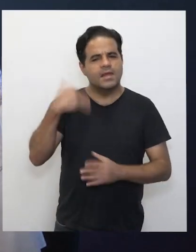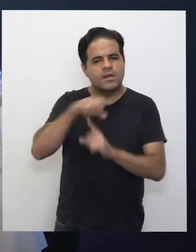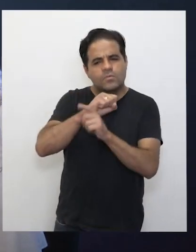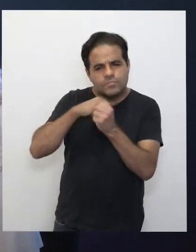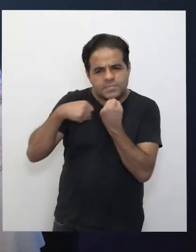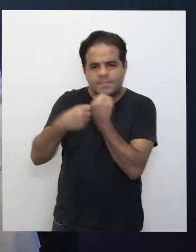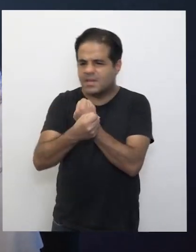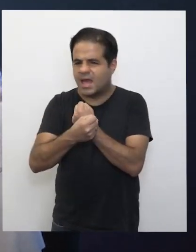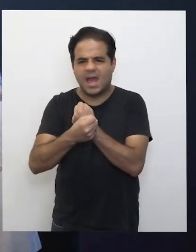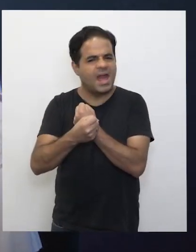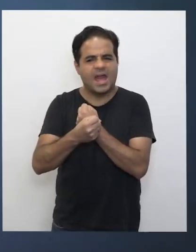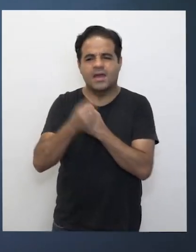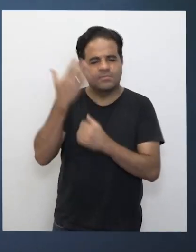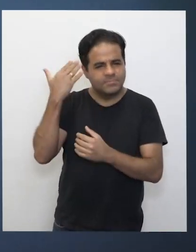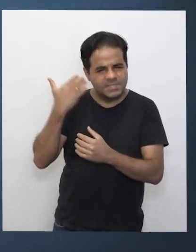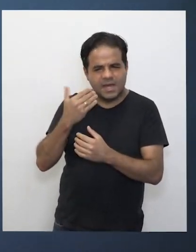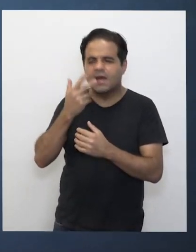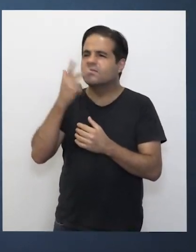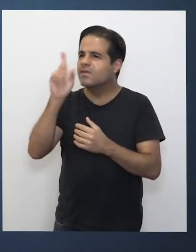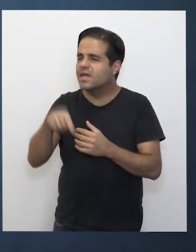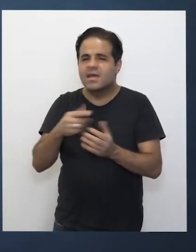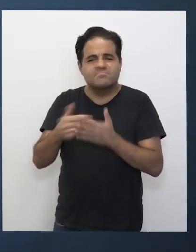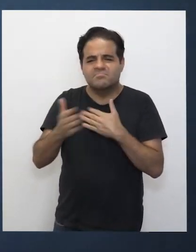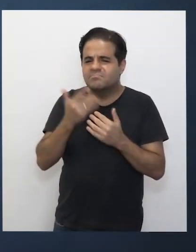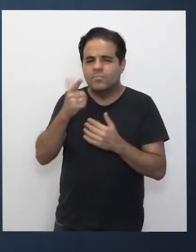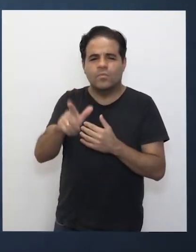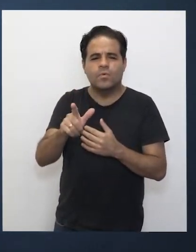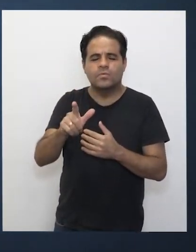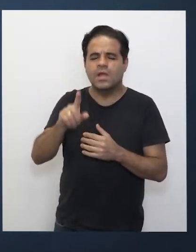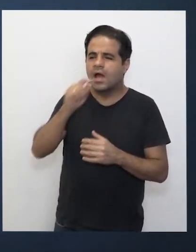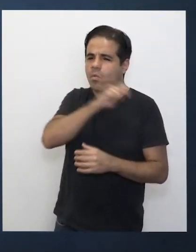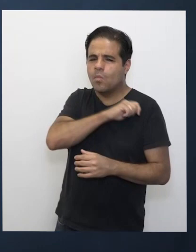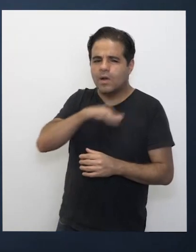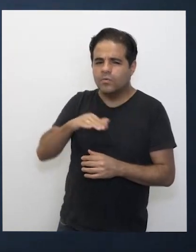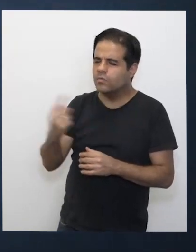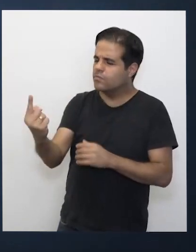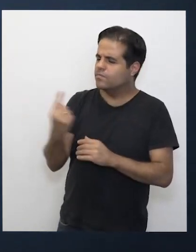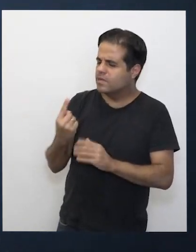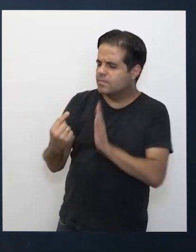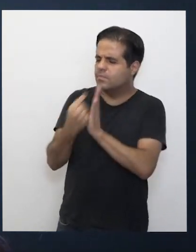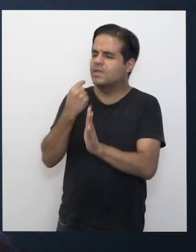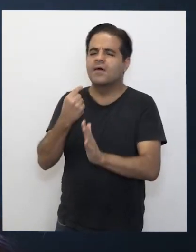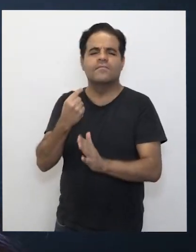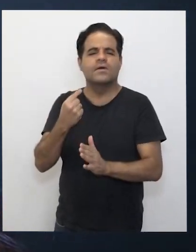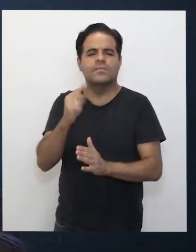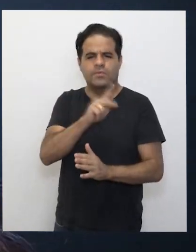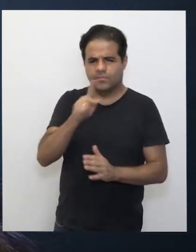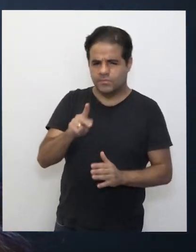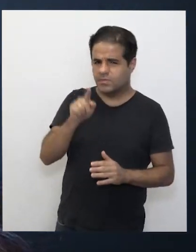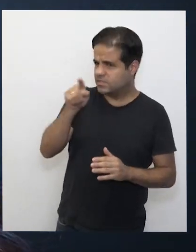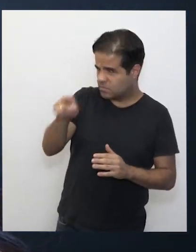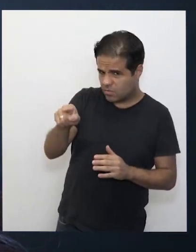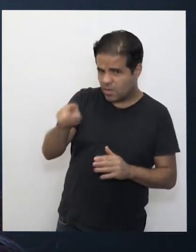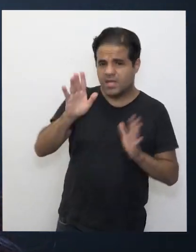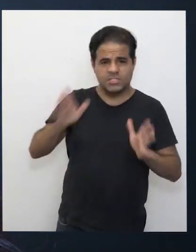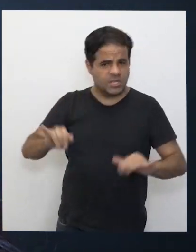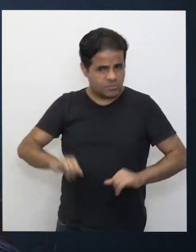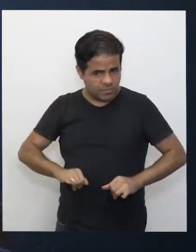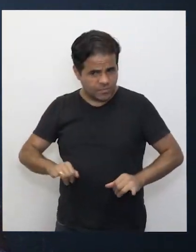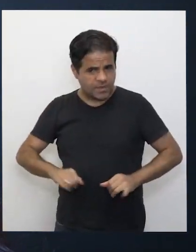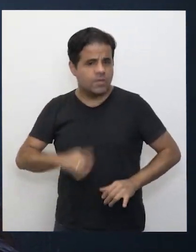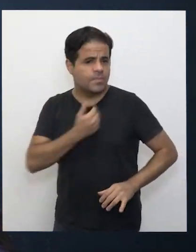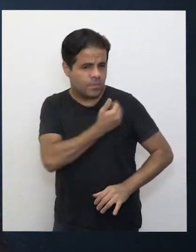um seminário como outro qualquer. De repente, o aluno vira e me questiona: professora, a senhora já